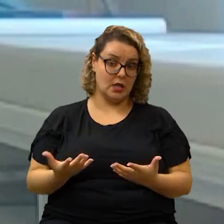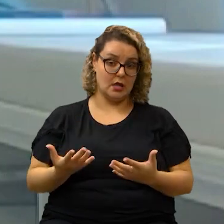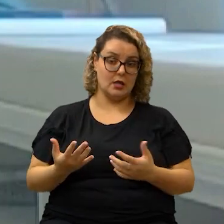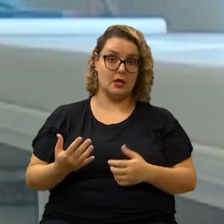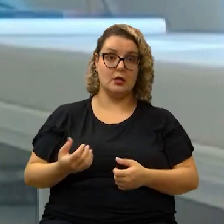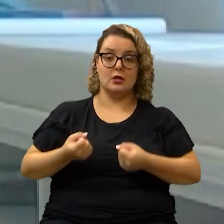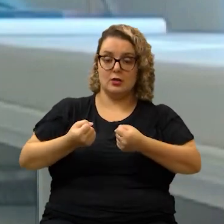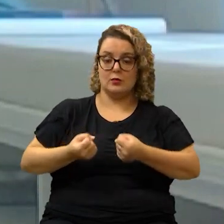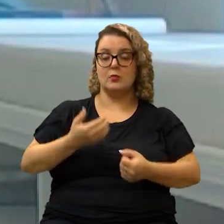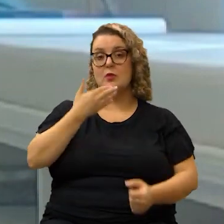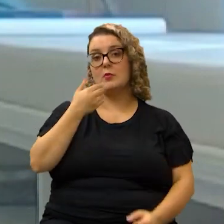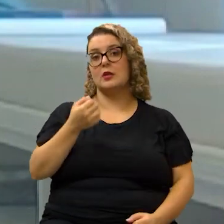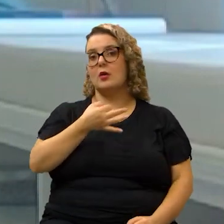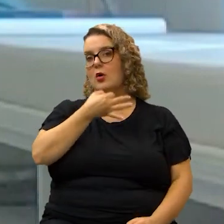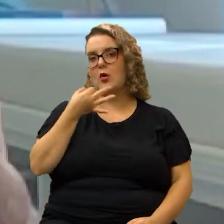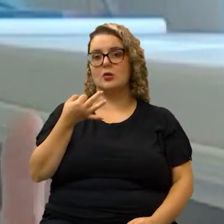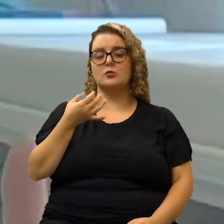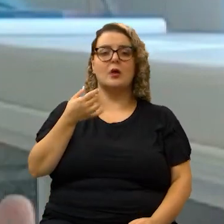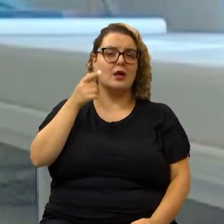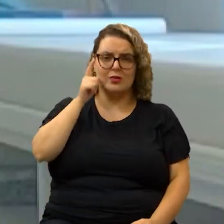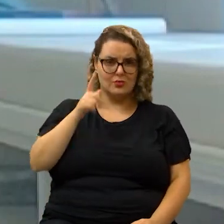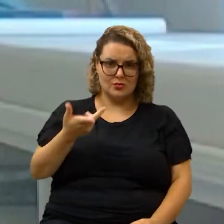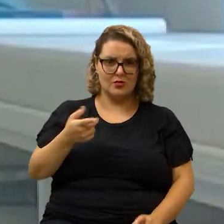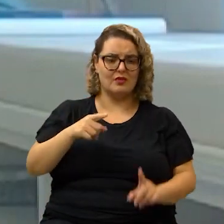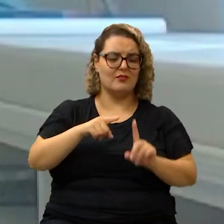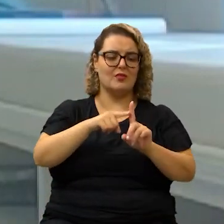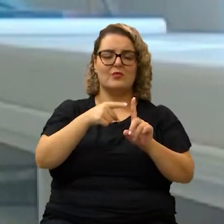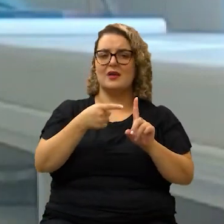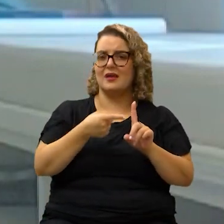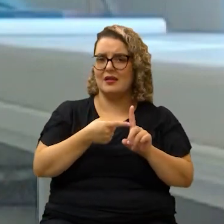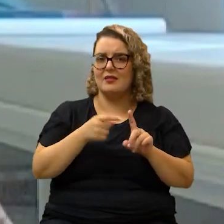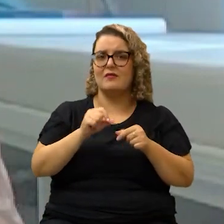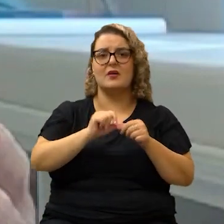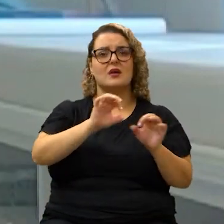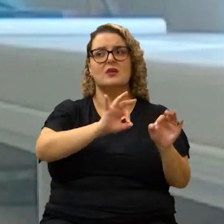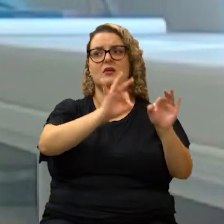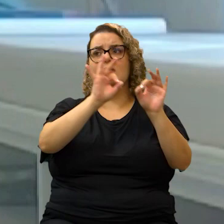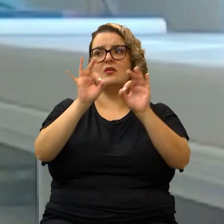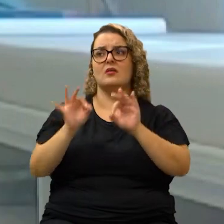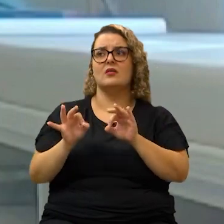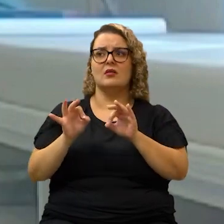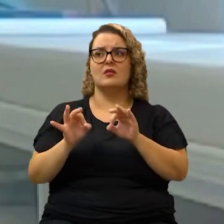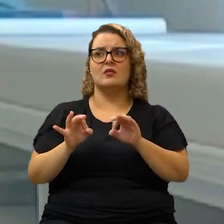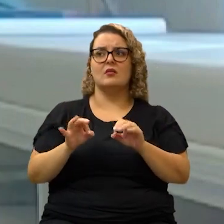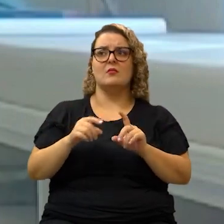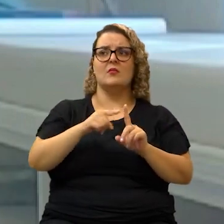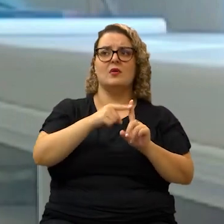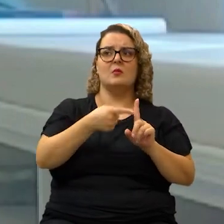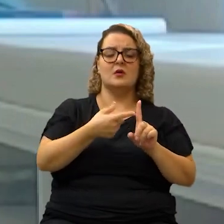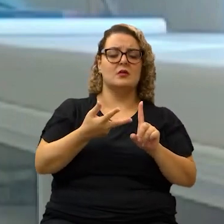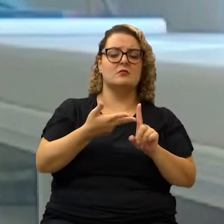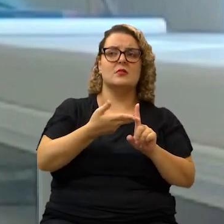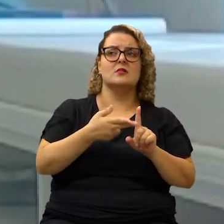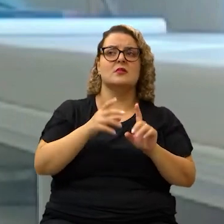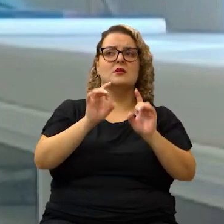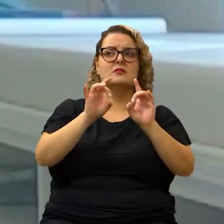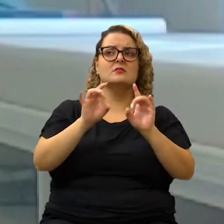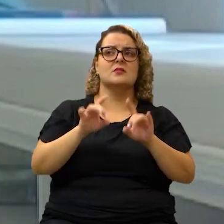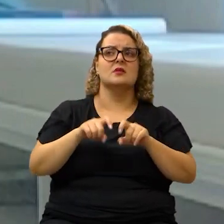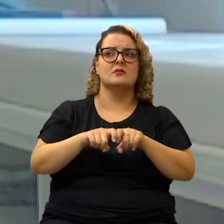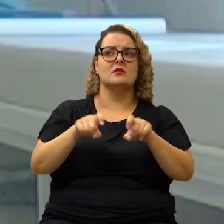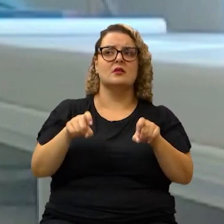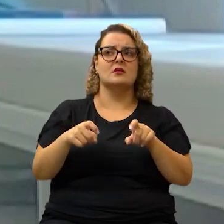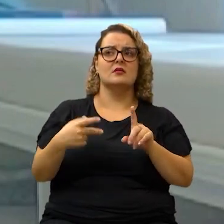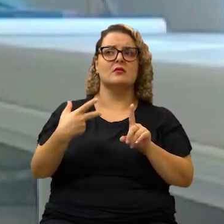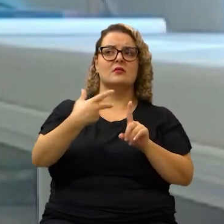Não conseguiu, foi para a gravidez, faz acompanhamento com o obstetra adequadamente, toma as vacinas que precisa